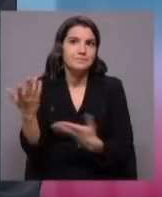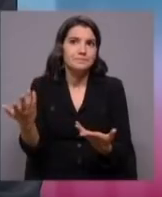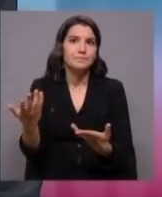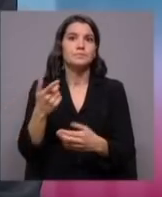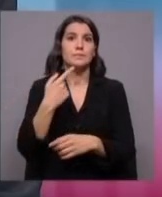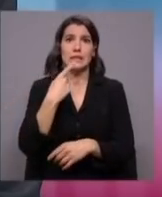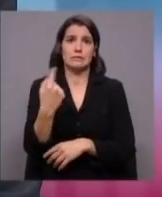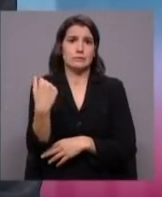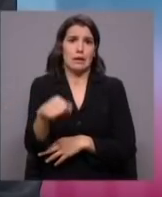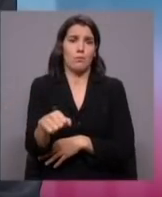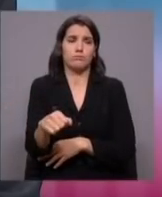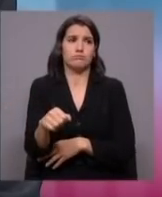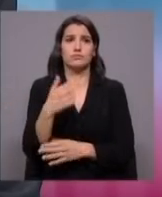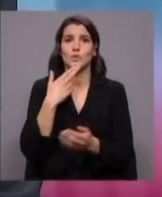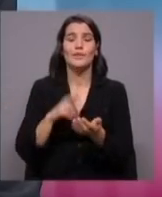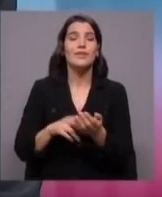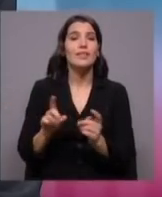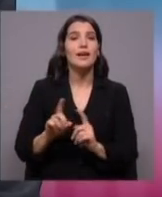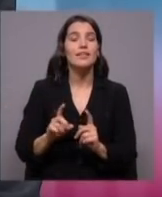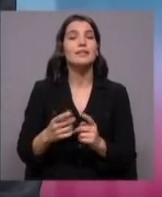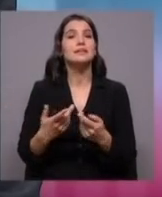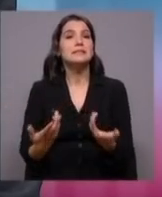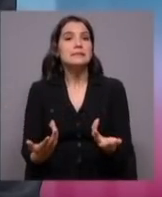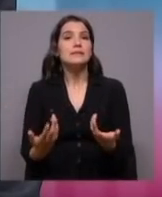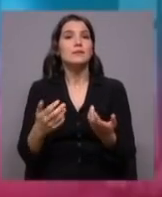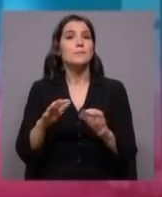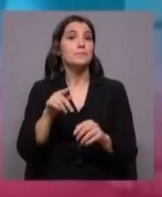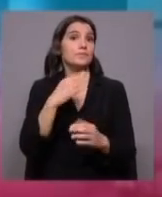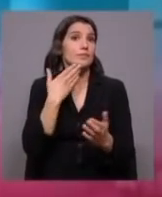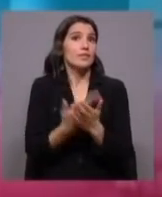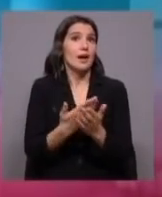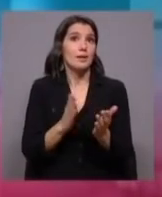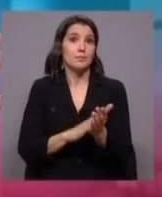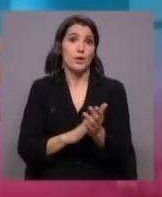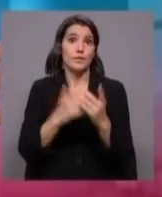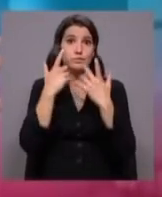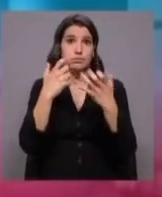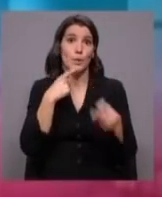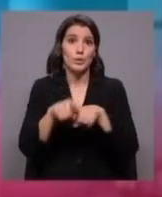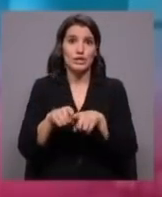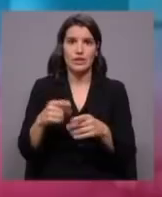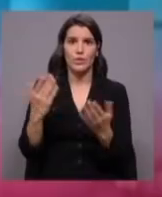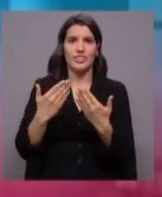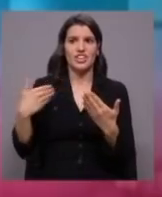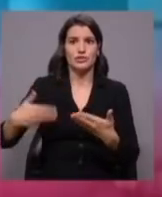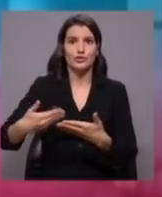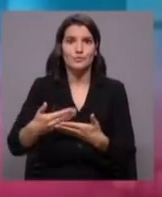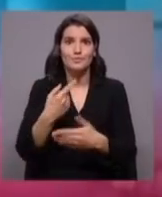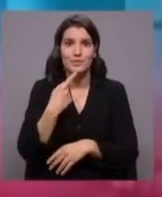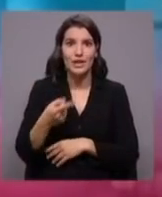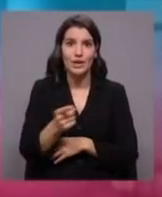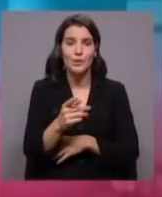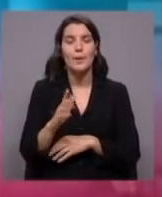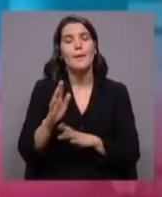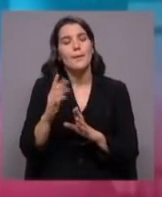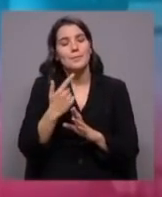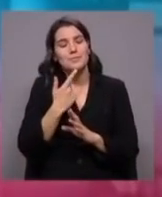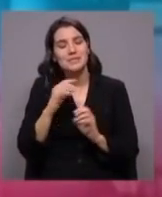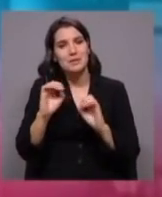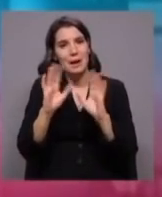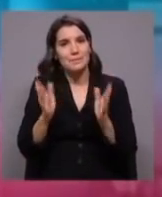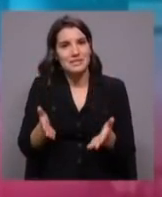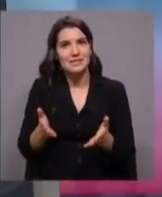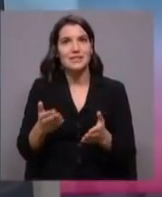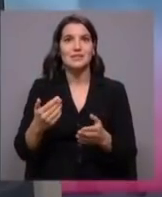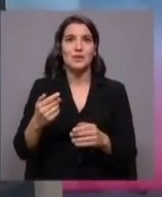dizer que não é verdade, mas isto tornou-se um facto político. Thanks, nos últimos Luís. Dias, Rui Rio. E para que fique claro, eu penso que da outra vez também